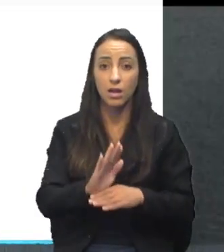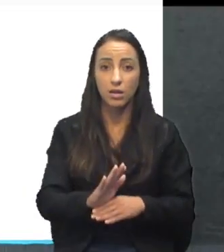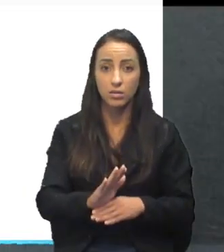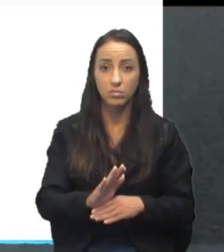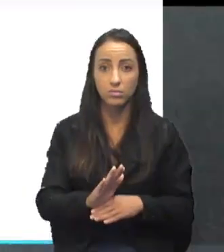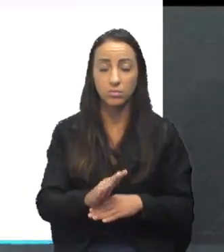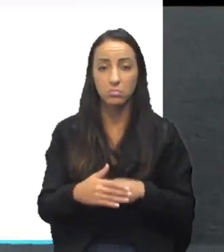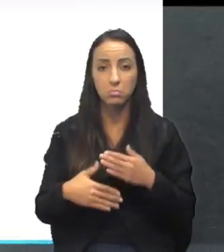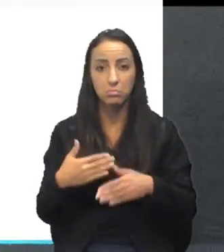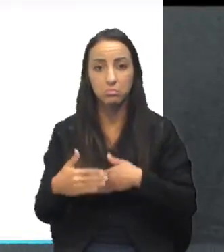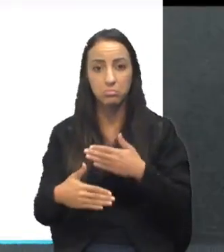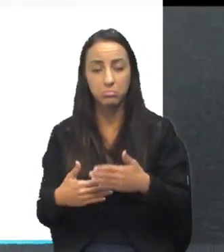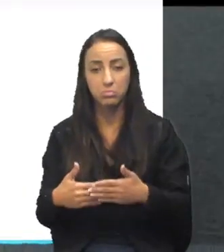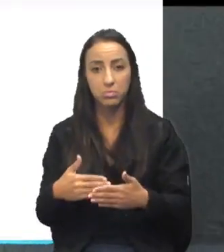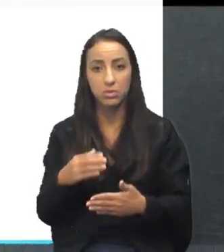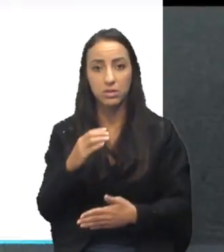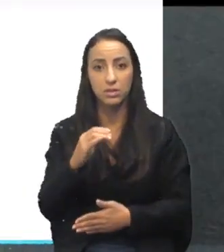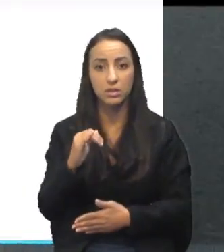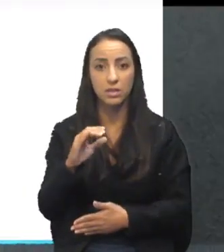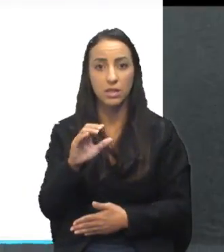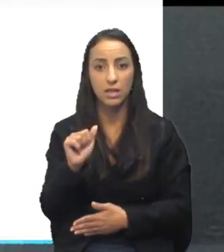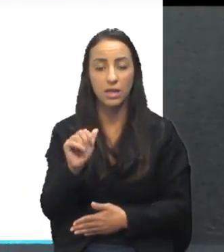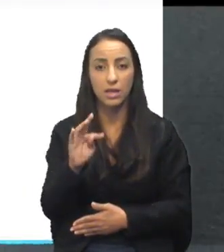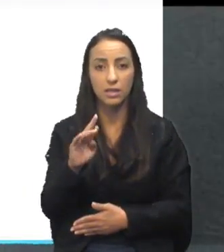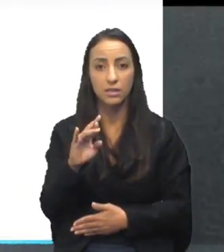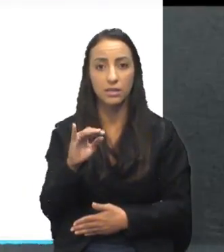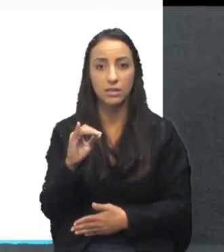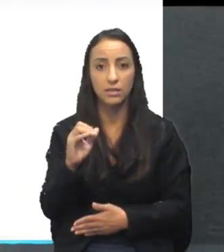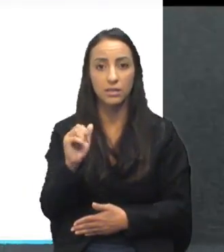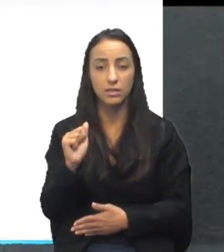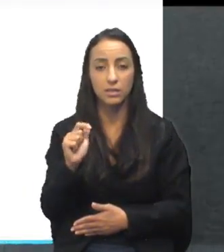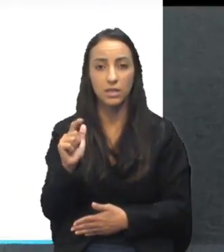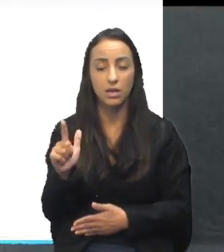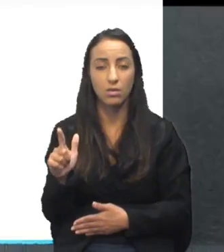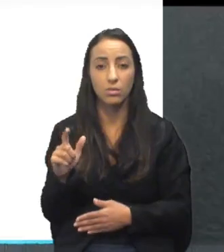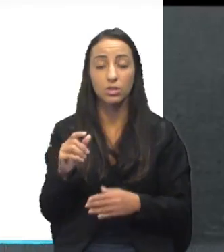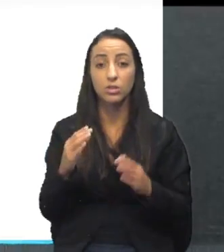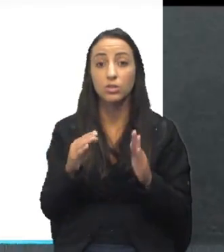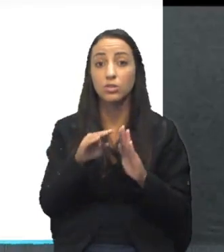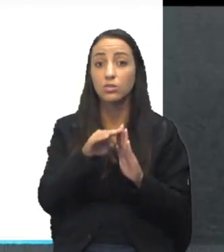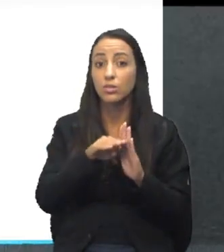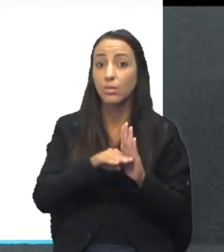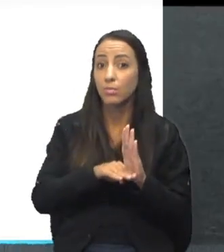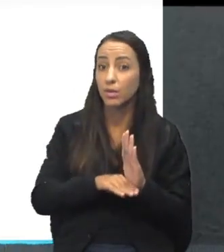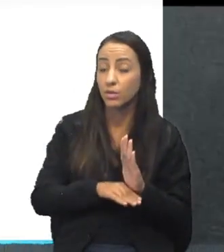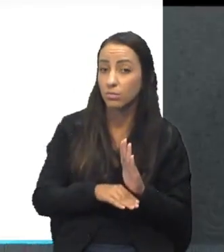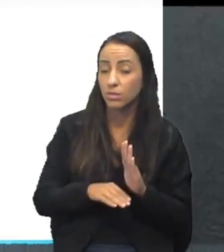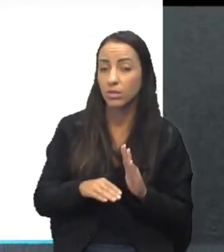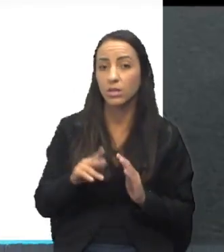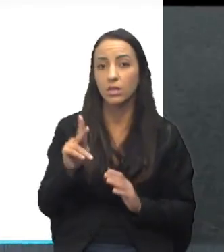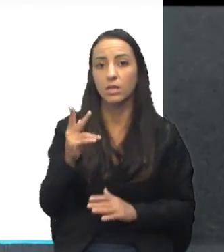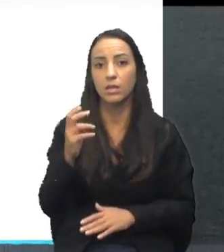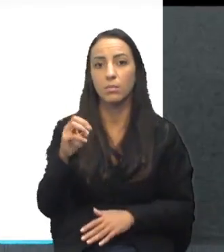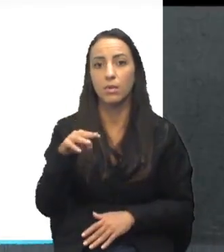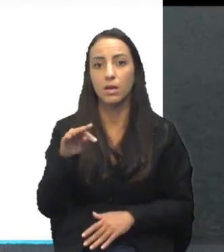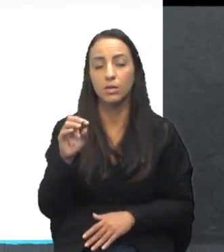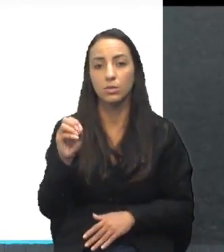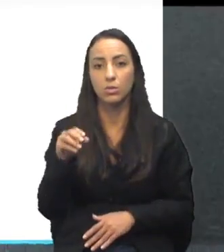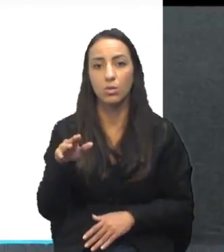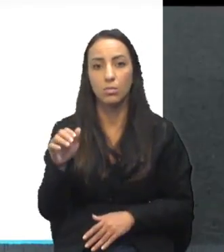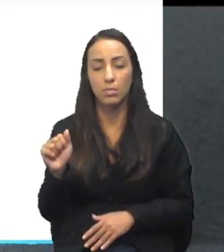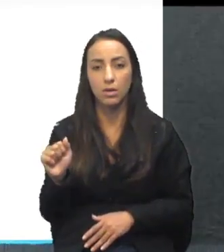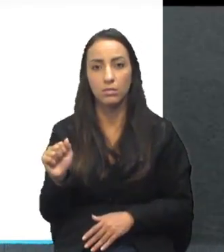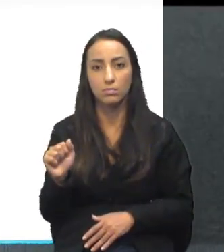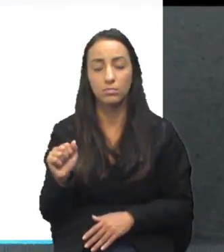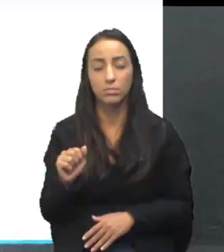processo cicatricial e diminuir a quantidade de hematomas uma vez que ele existe, tá?